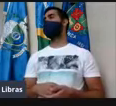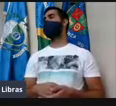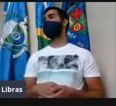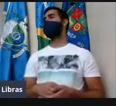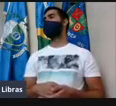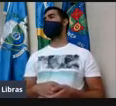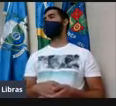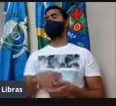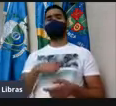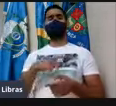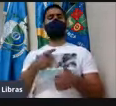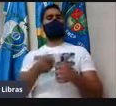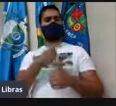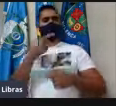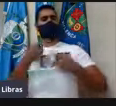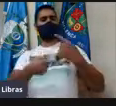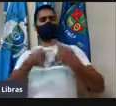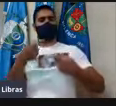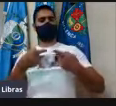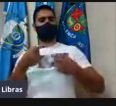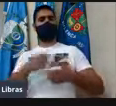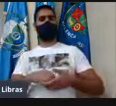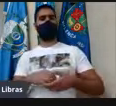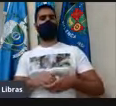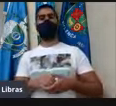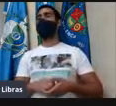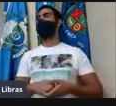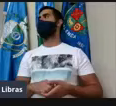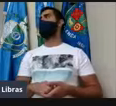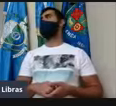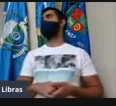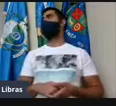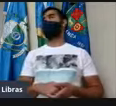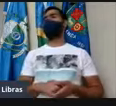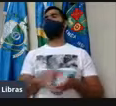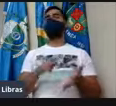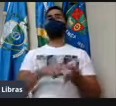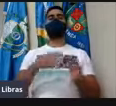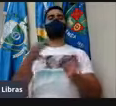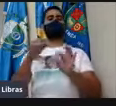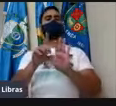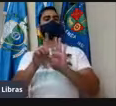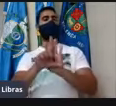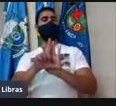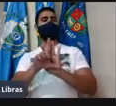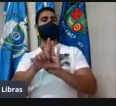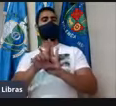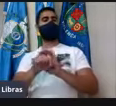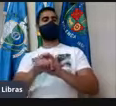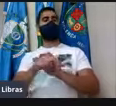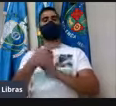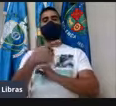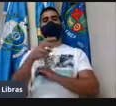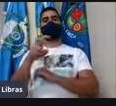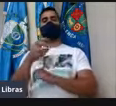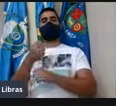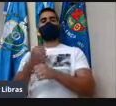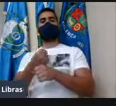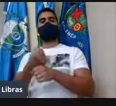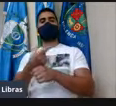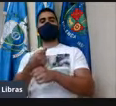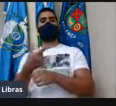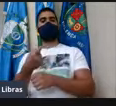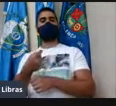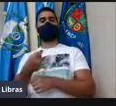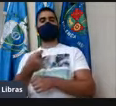Vou botar em primeira discussão a mensagem, o projeto de lei ordinária 25 de